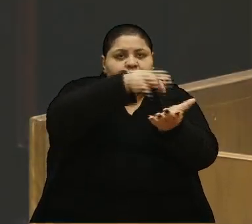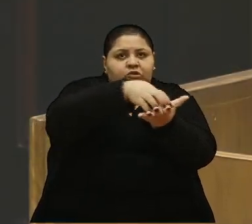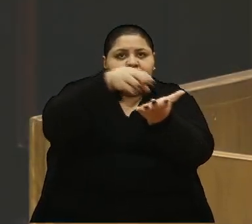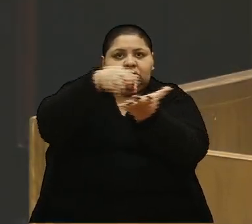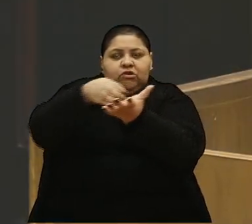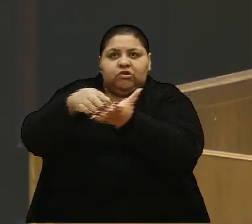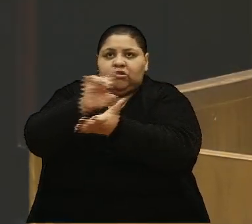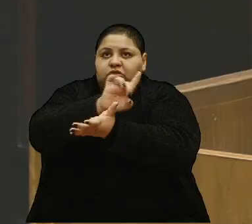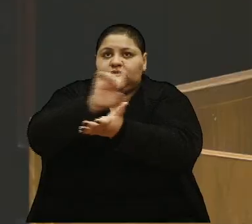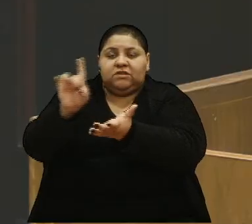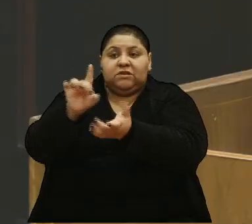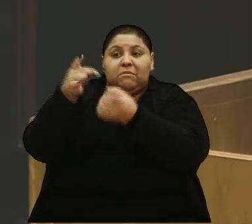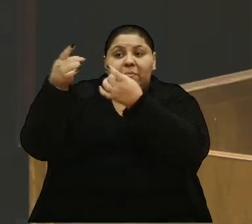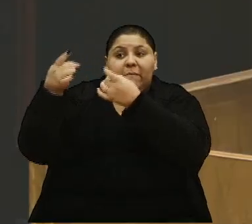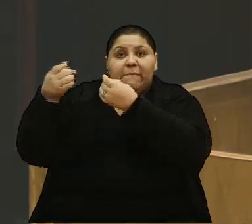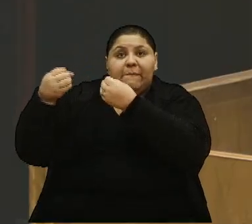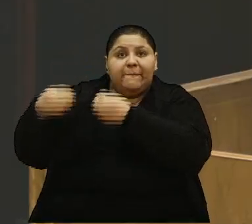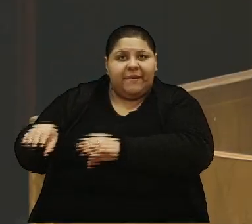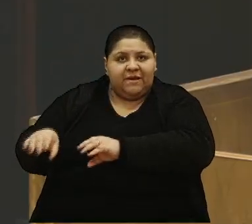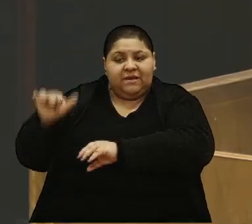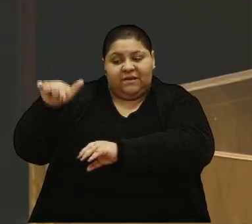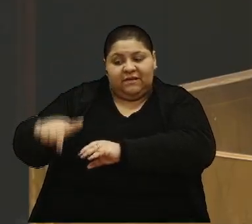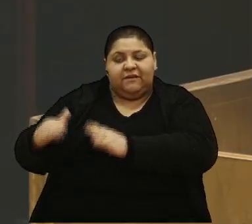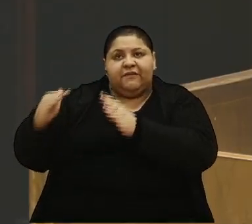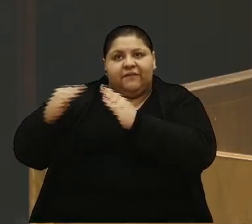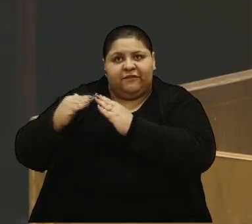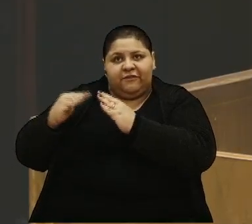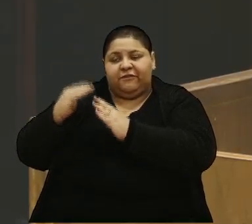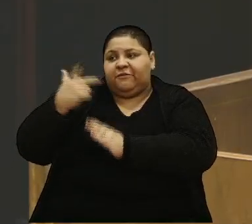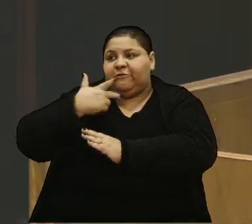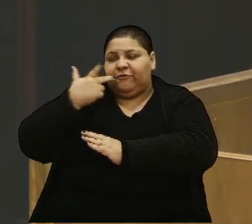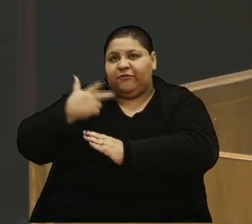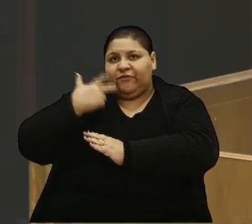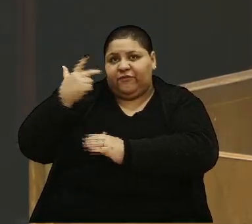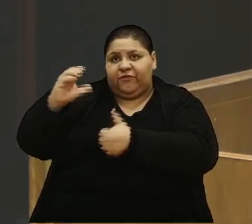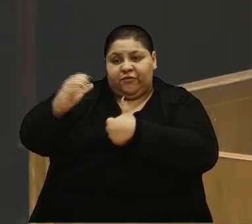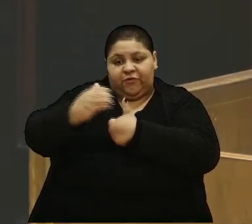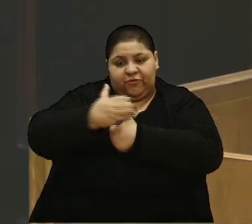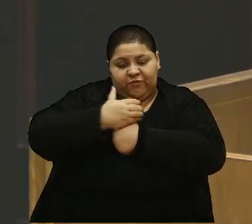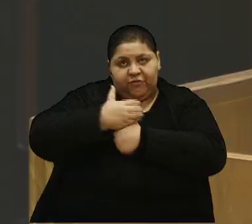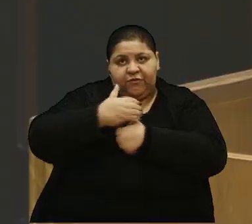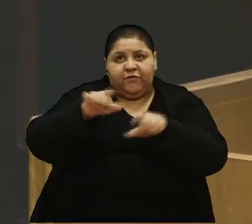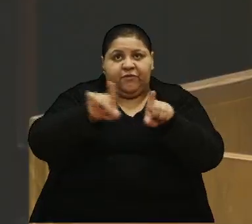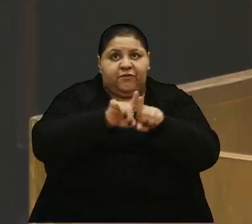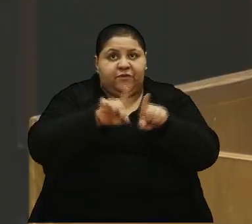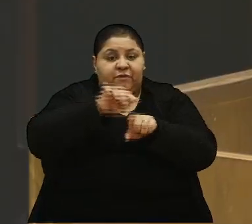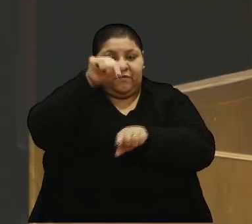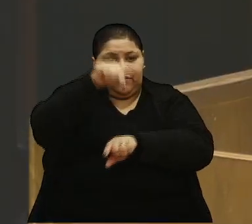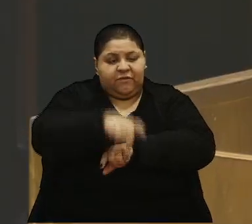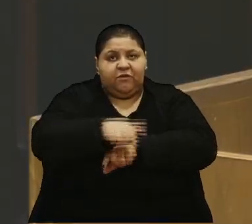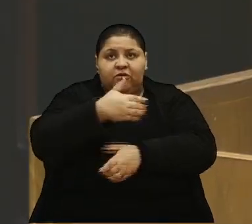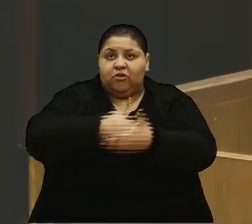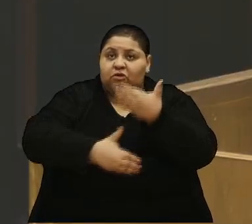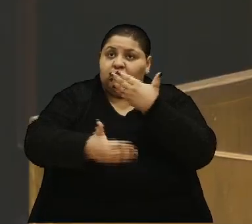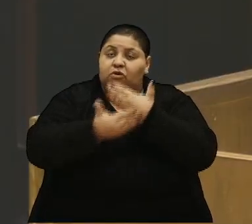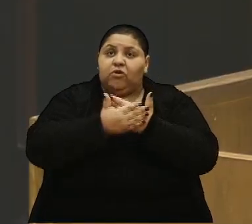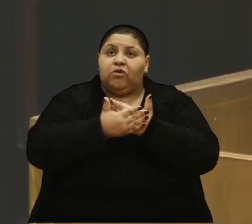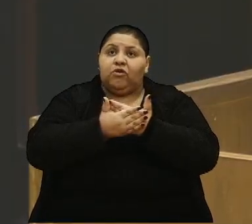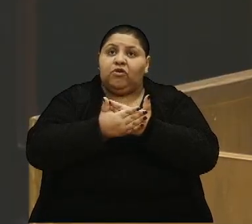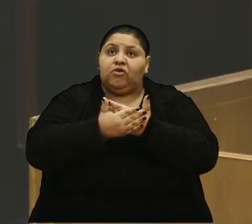não seja abalada. Essa casa, em se falando do conselho tutelar, os conselheiros vieram aqui e todos nós